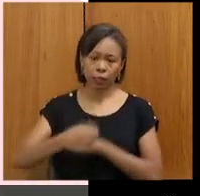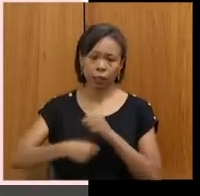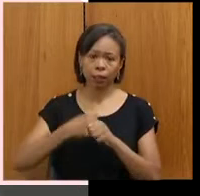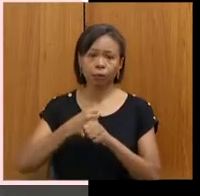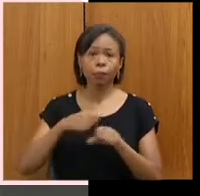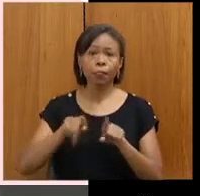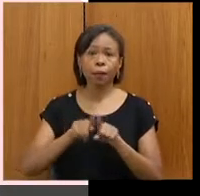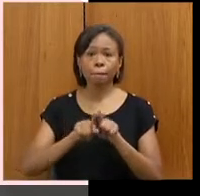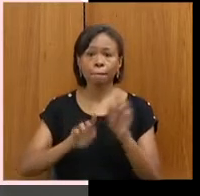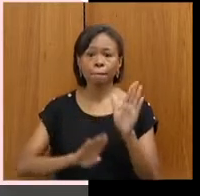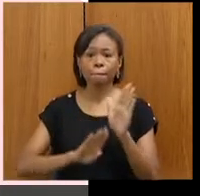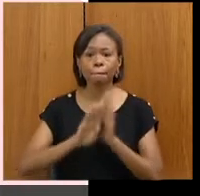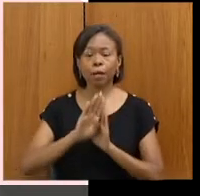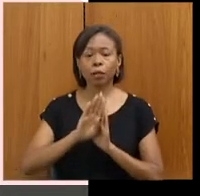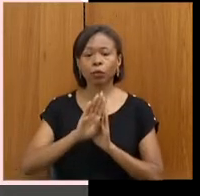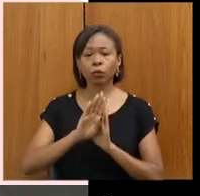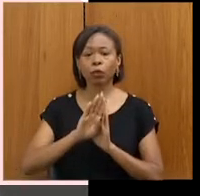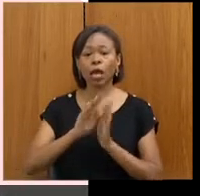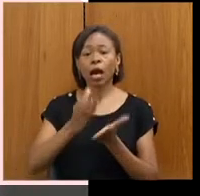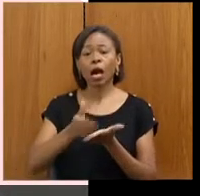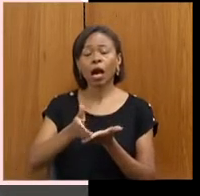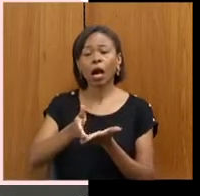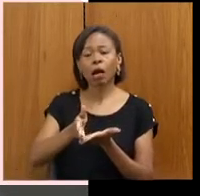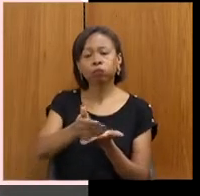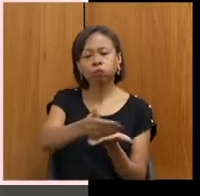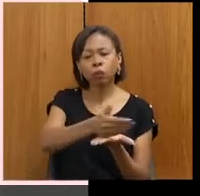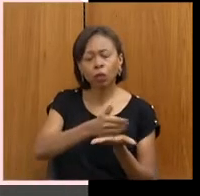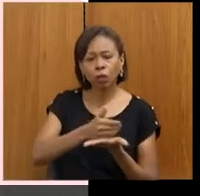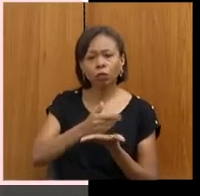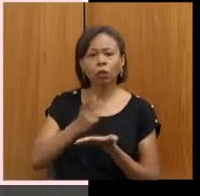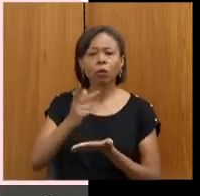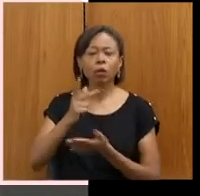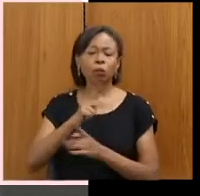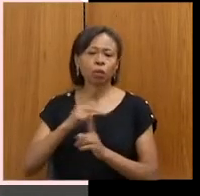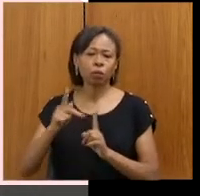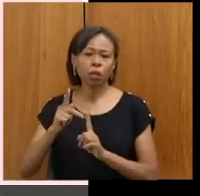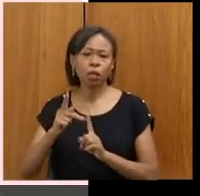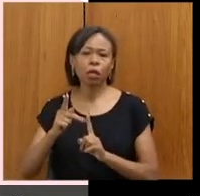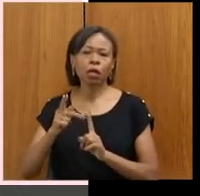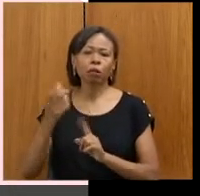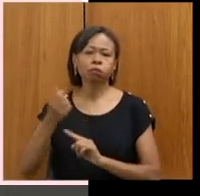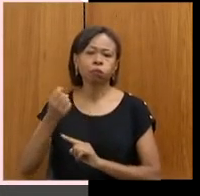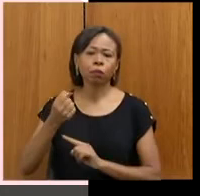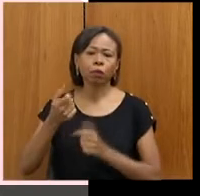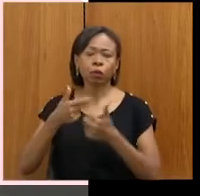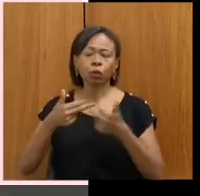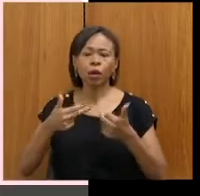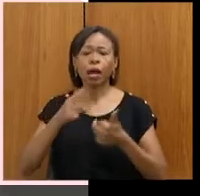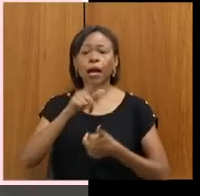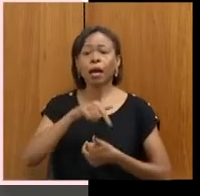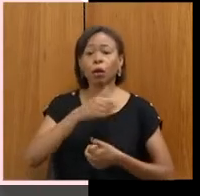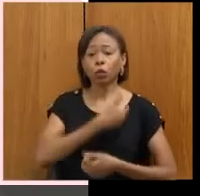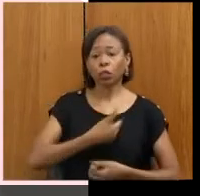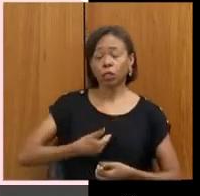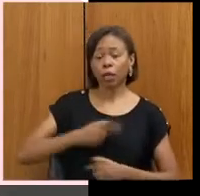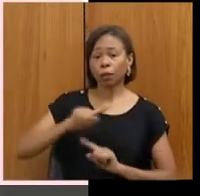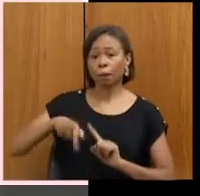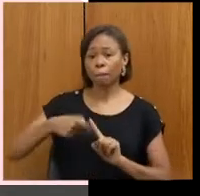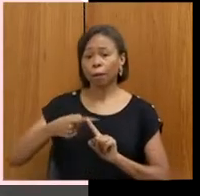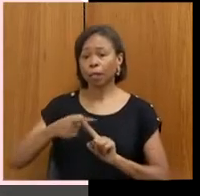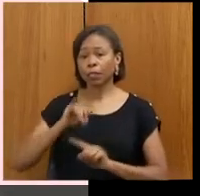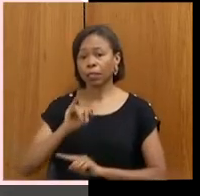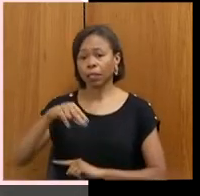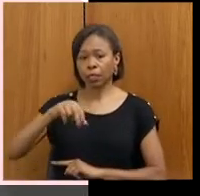previdenciária que é uma troca é de reembolsos entre o estado e o INSS em que